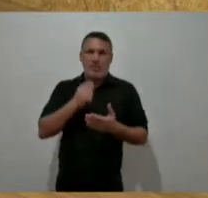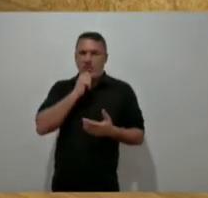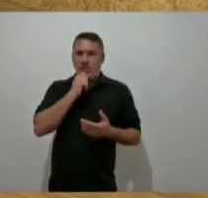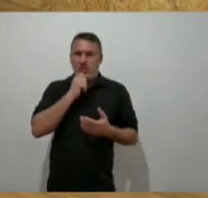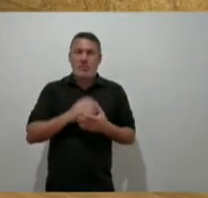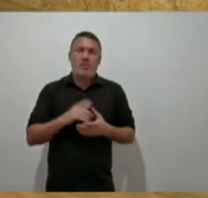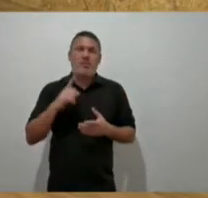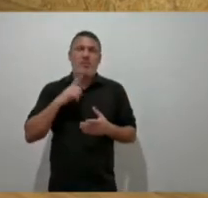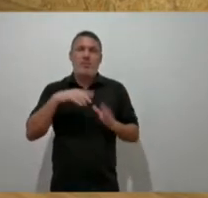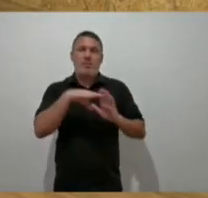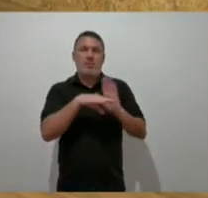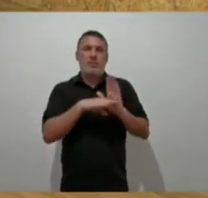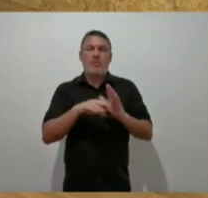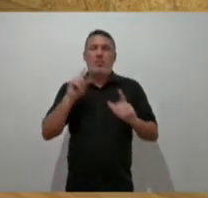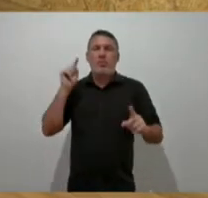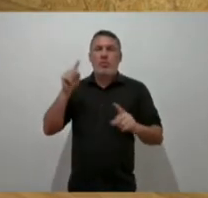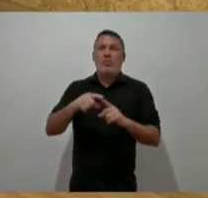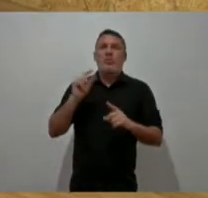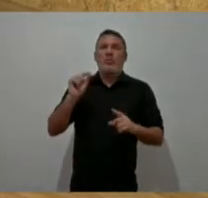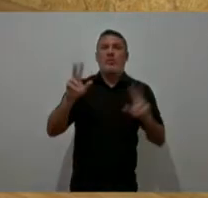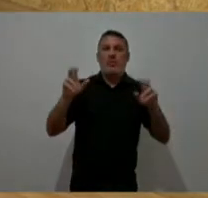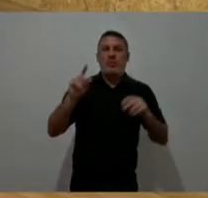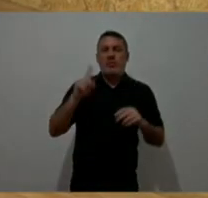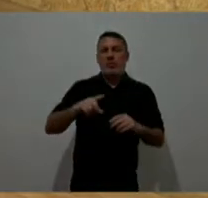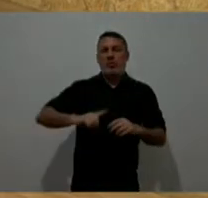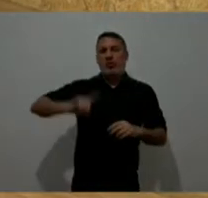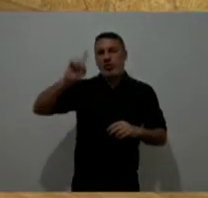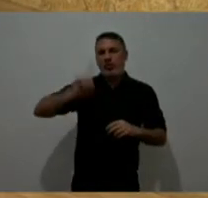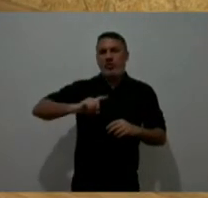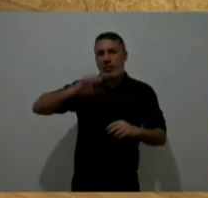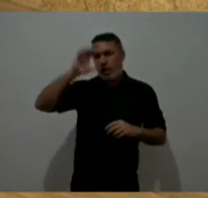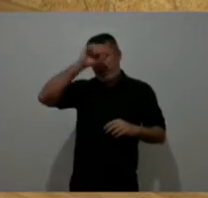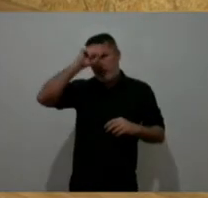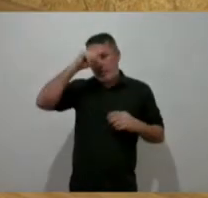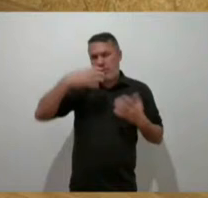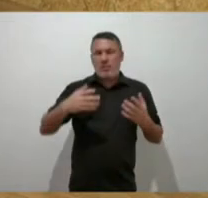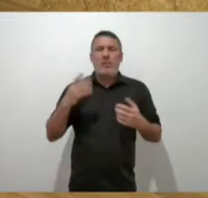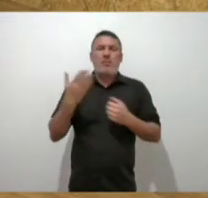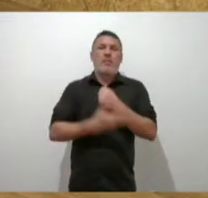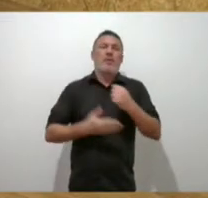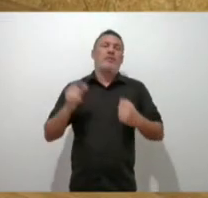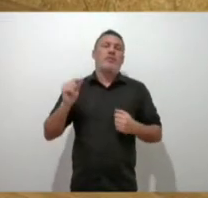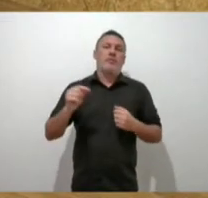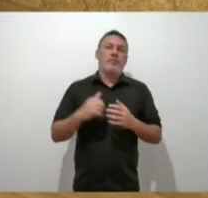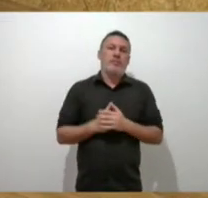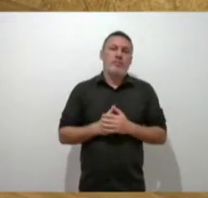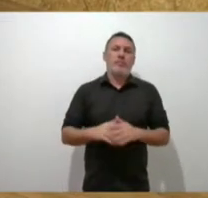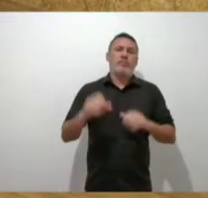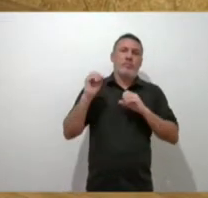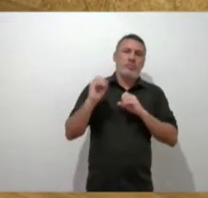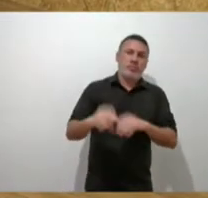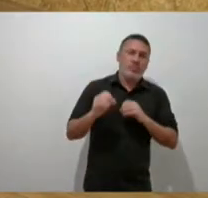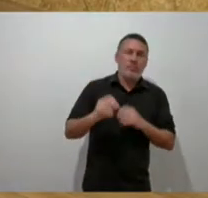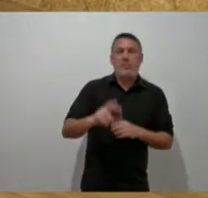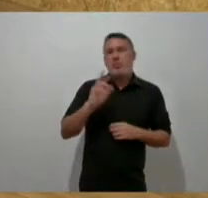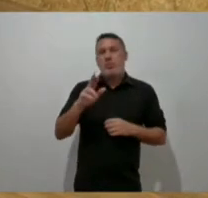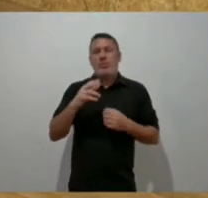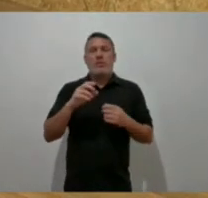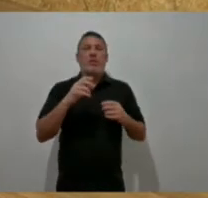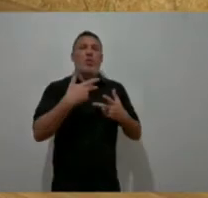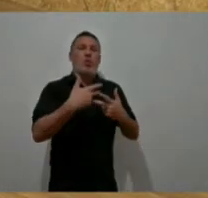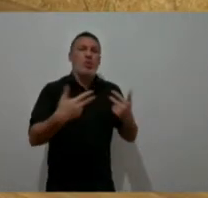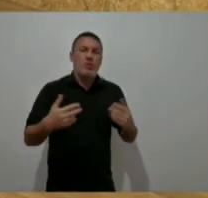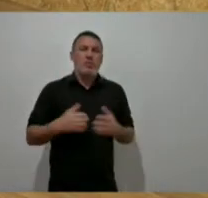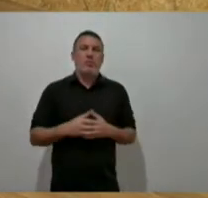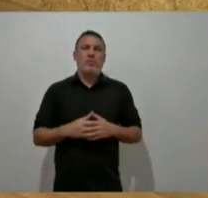chama lá, o que é chamado lá de direitos de aprendizagem, que é basicamente o seguinte: a educação não tem que ensinar coisas, ela tem que ensinar